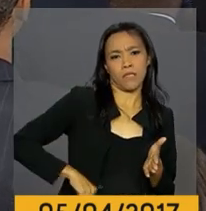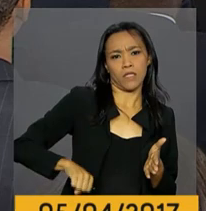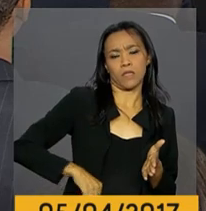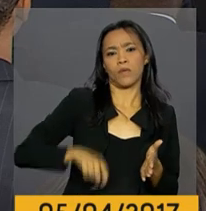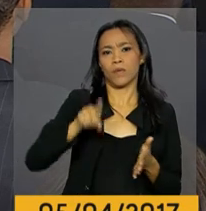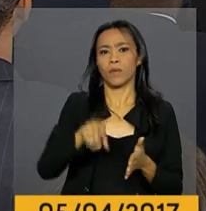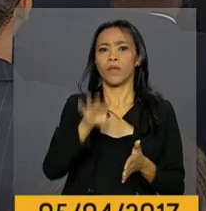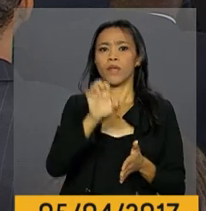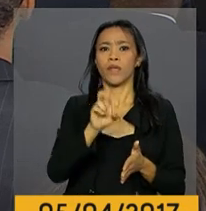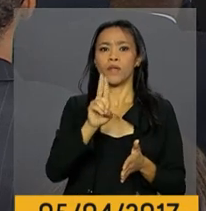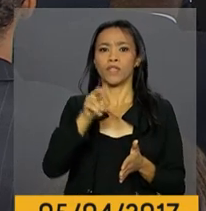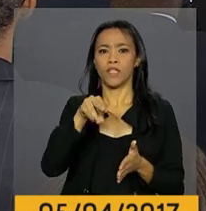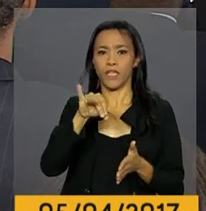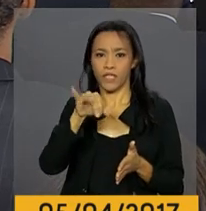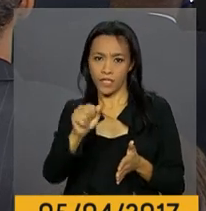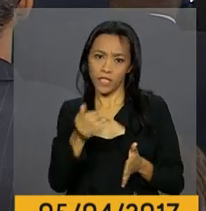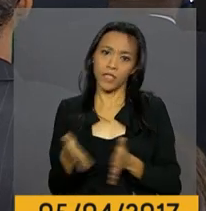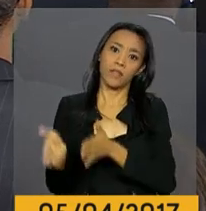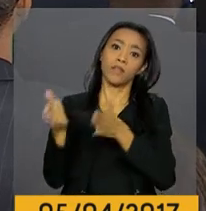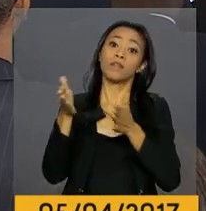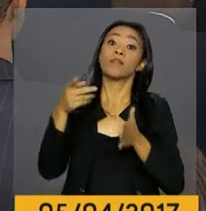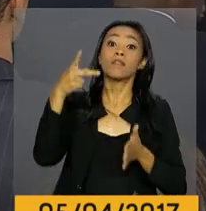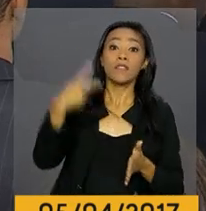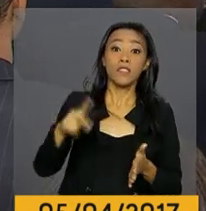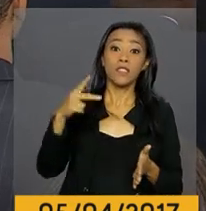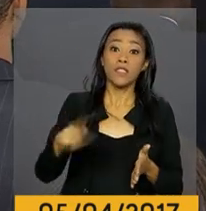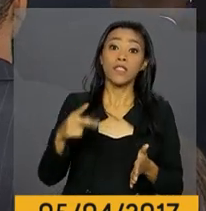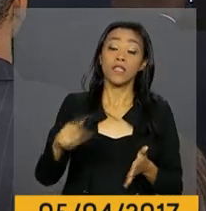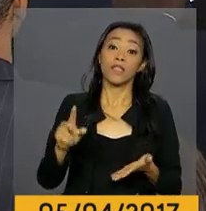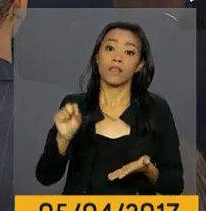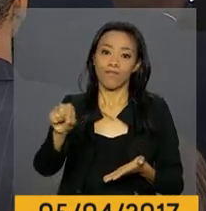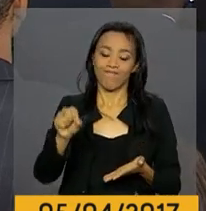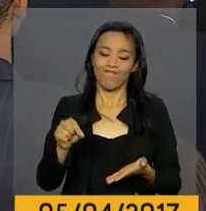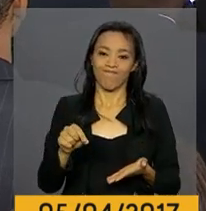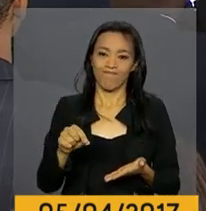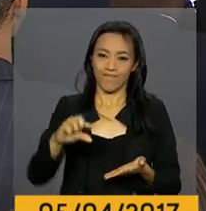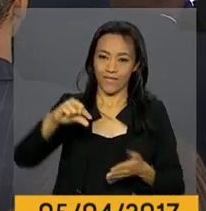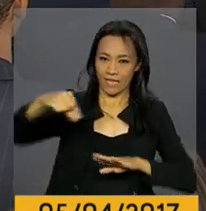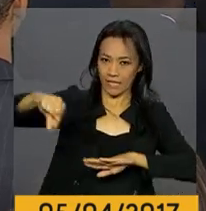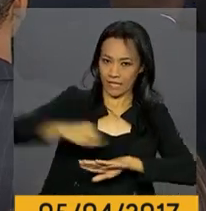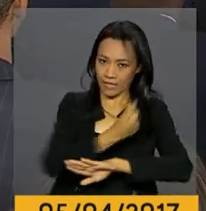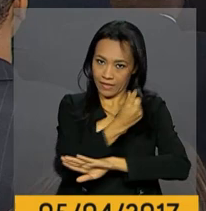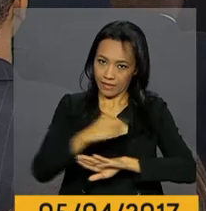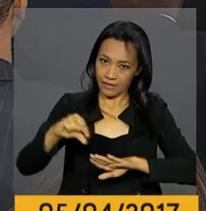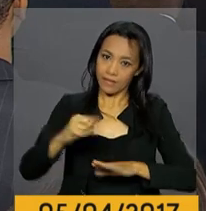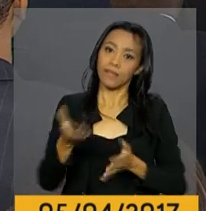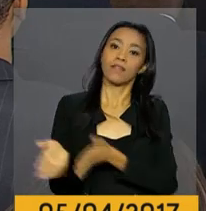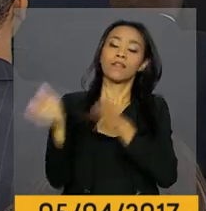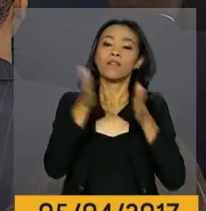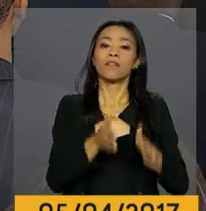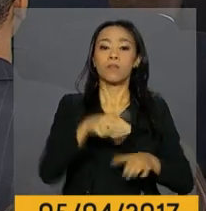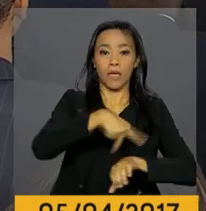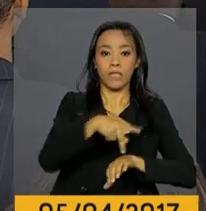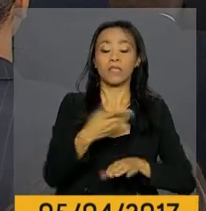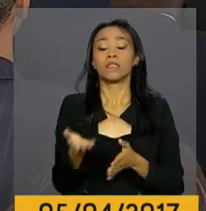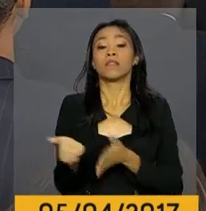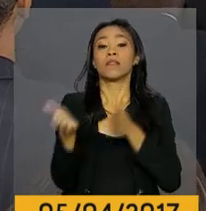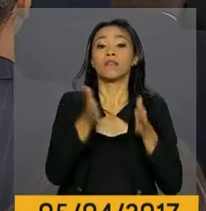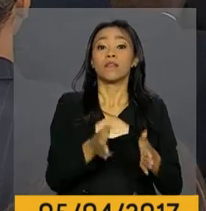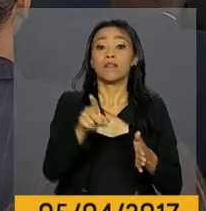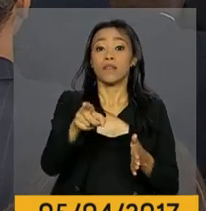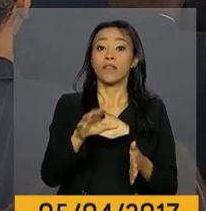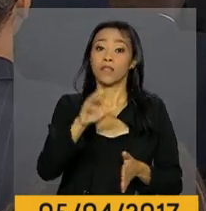Eugênia Pereira Saldanha Araújo da República de Guiné Bissau a o Nelson Manuel Embaixador Nelson Manuel